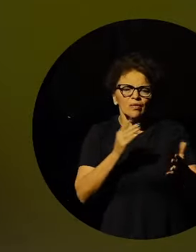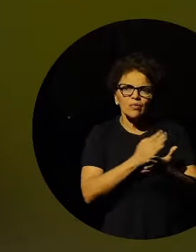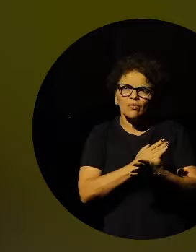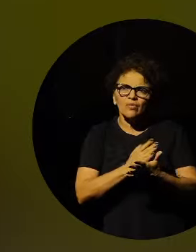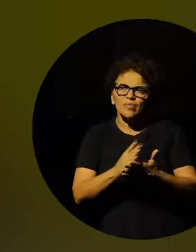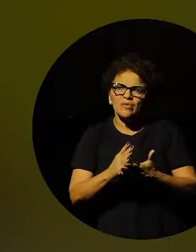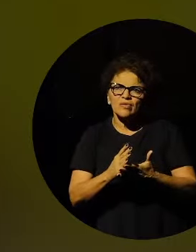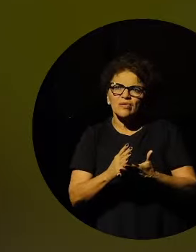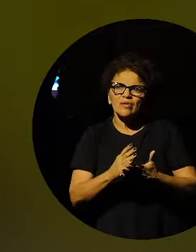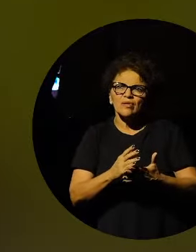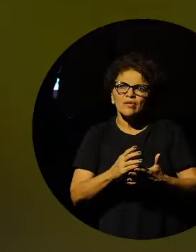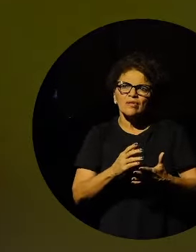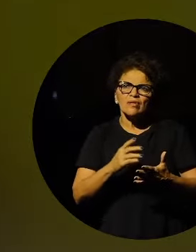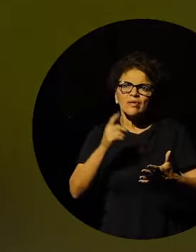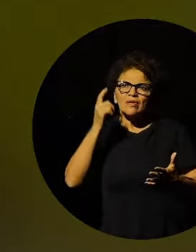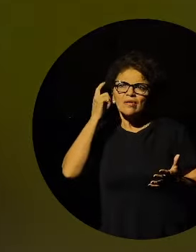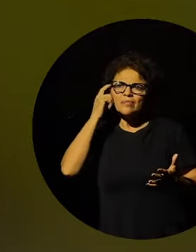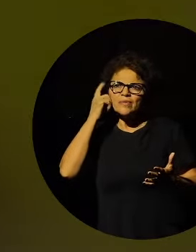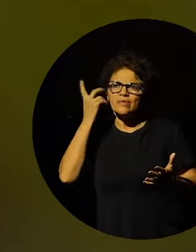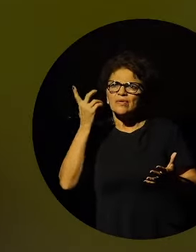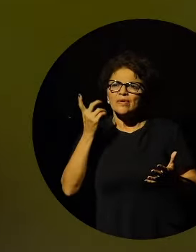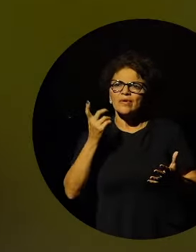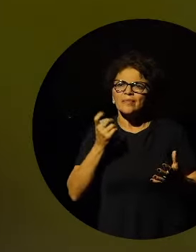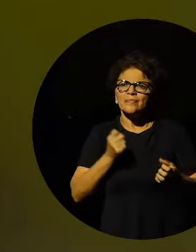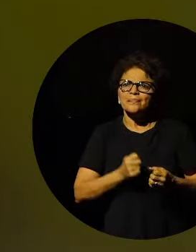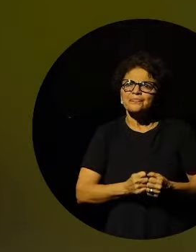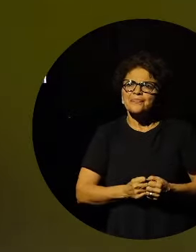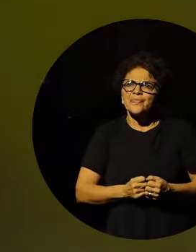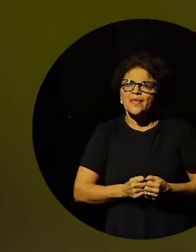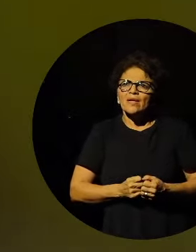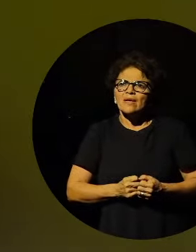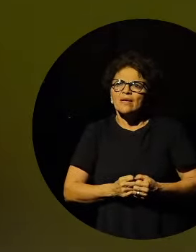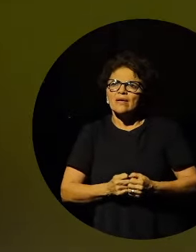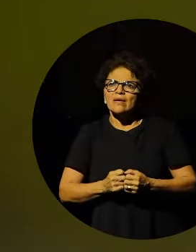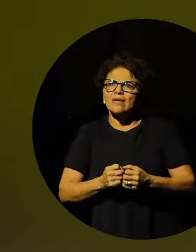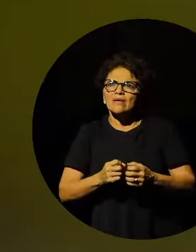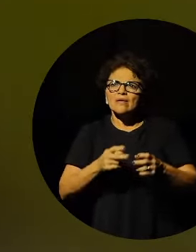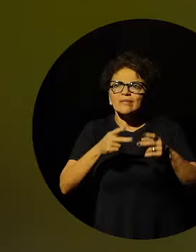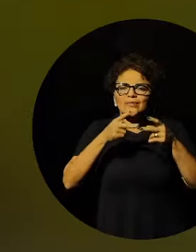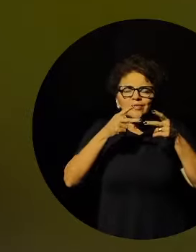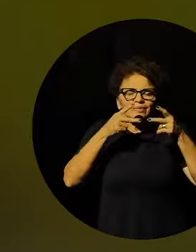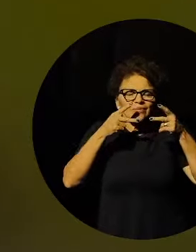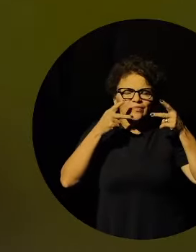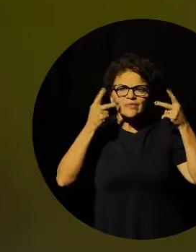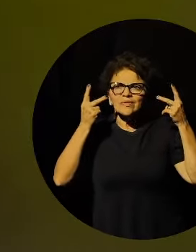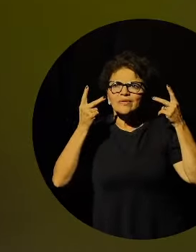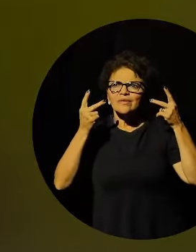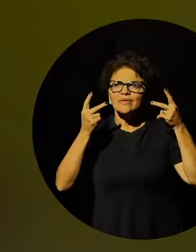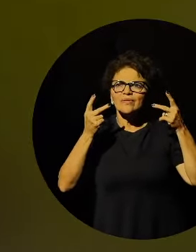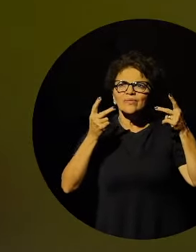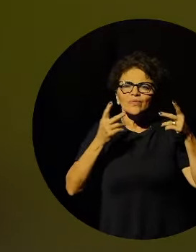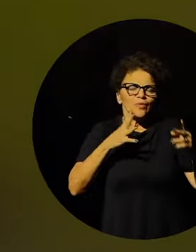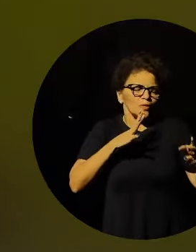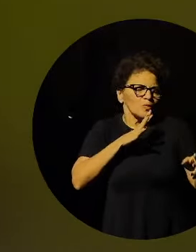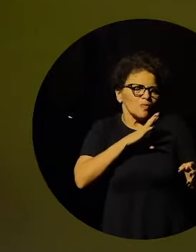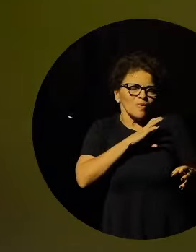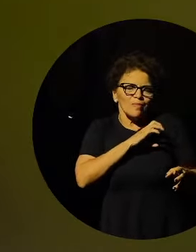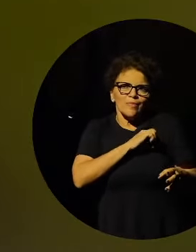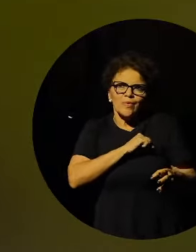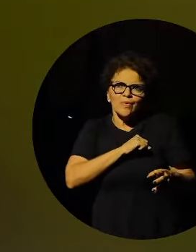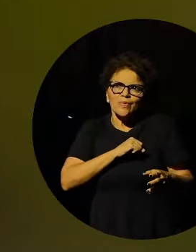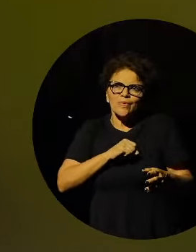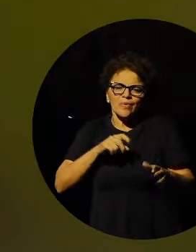o Espírito Santo quis falar com o meu filho. E ele foi limpo, ele foi vestido, tudo com amor. Eu perguntei ao